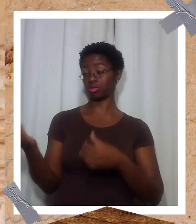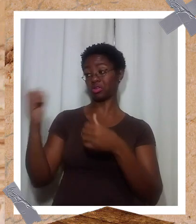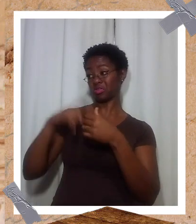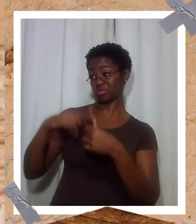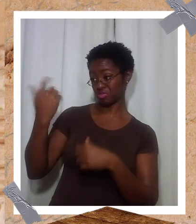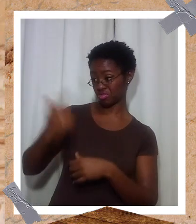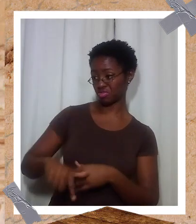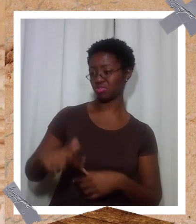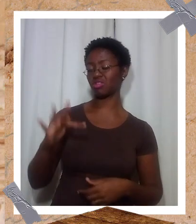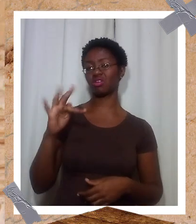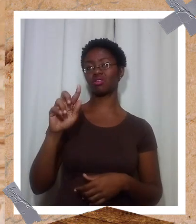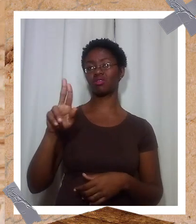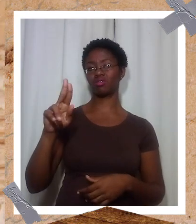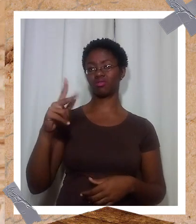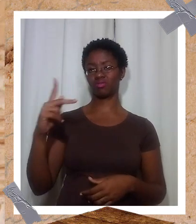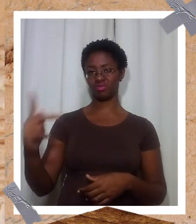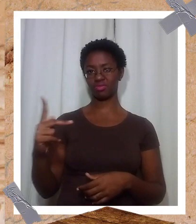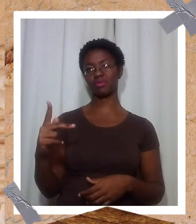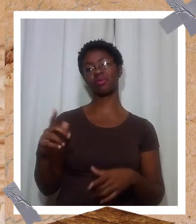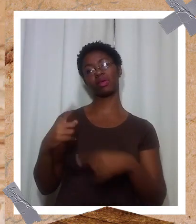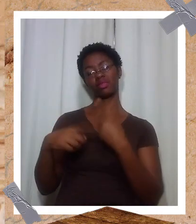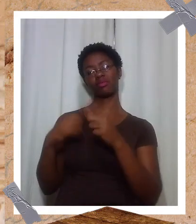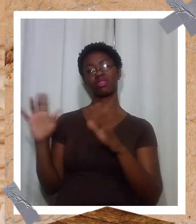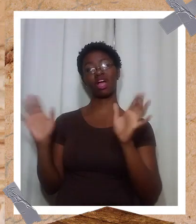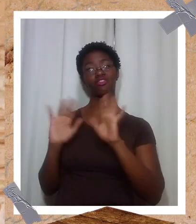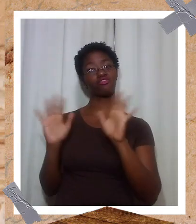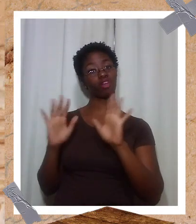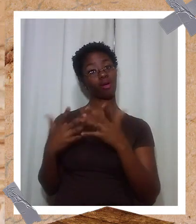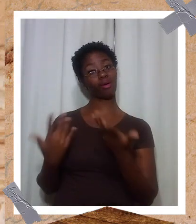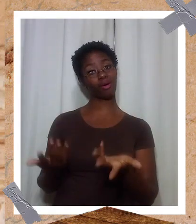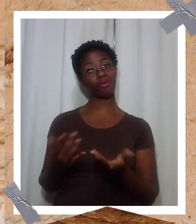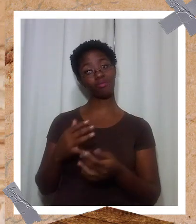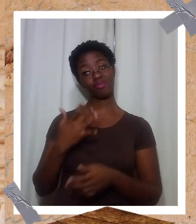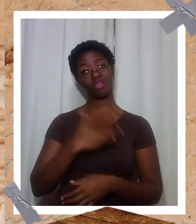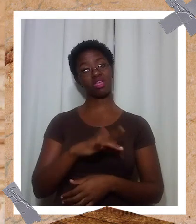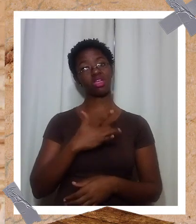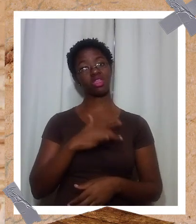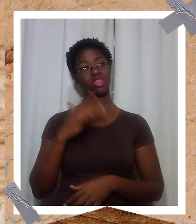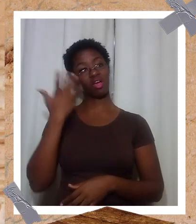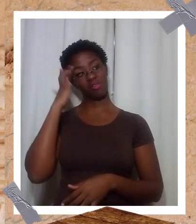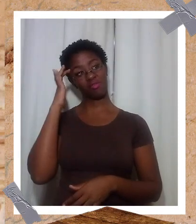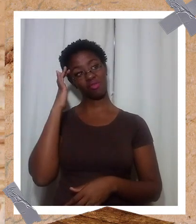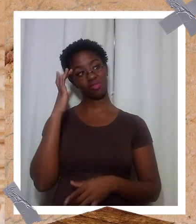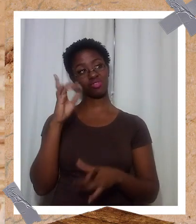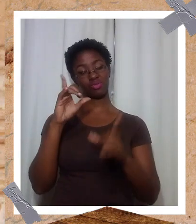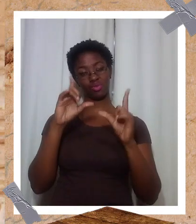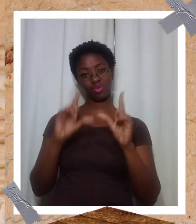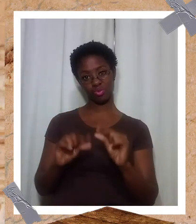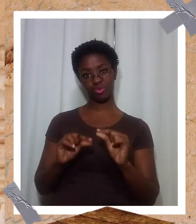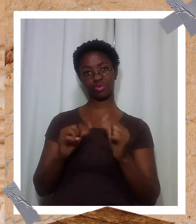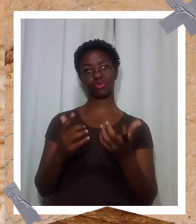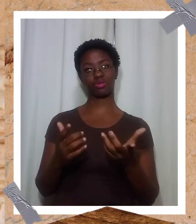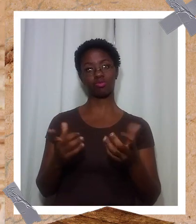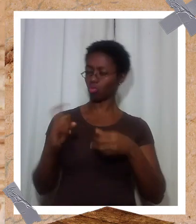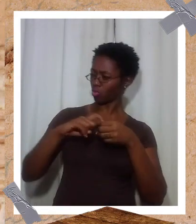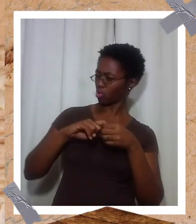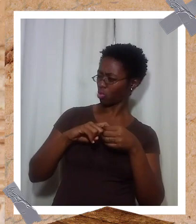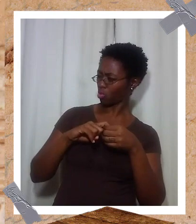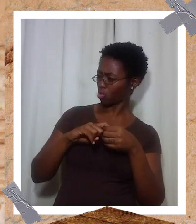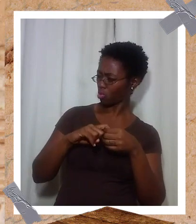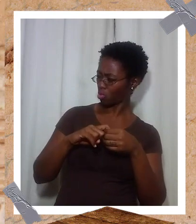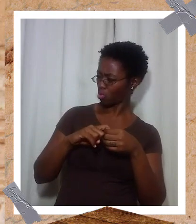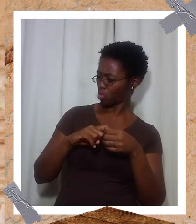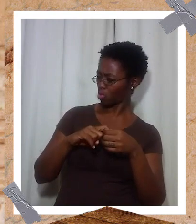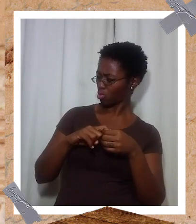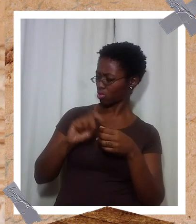de volta para a gente se despedir. Poxa, que pena. Deve ter sido a bateria. Voltou? Tá